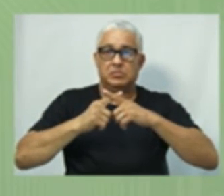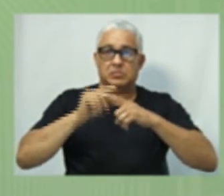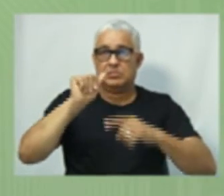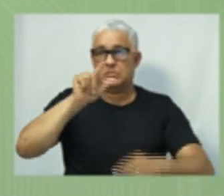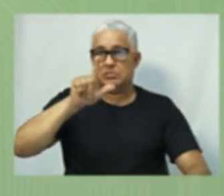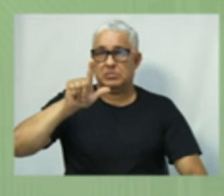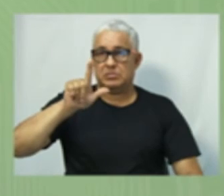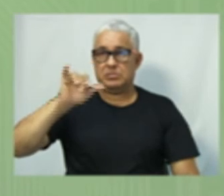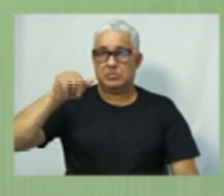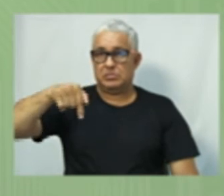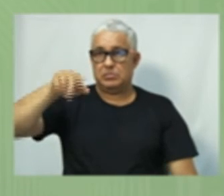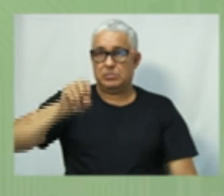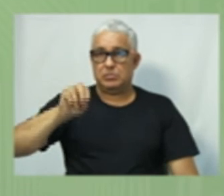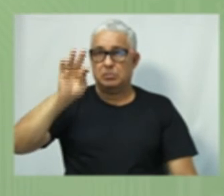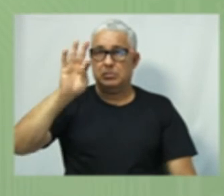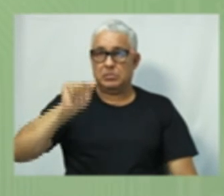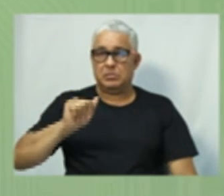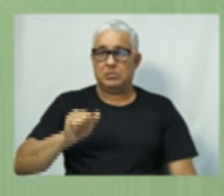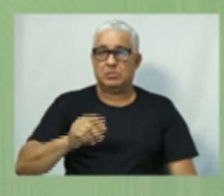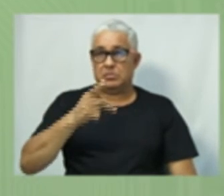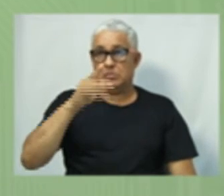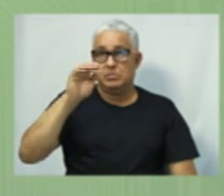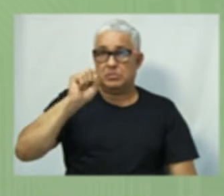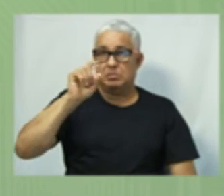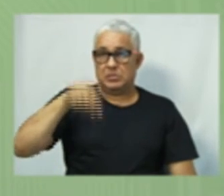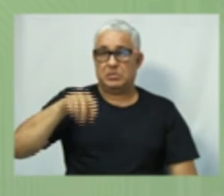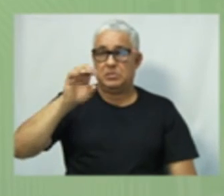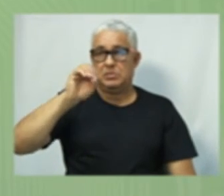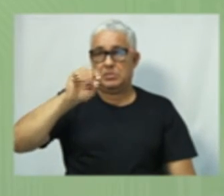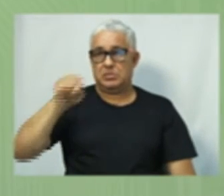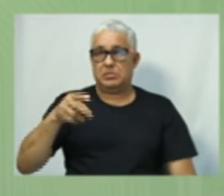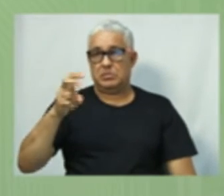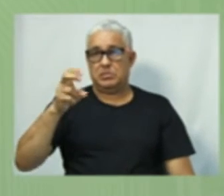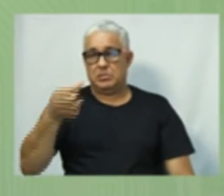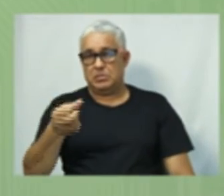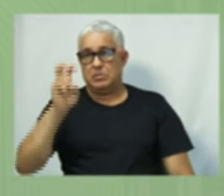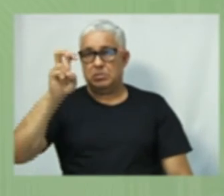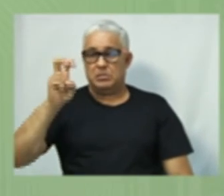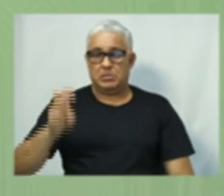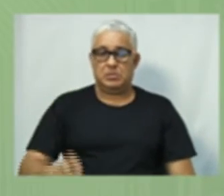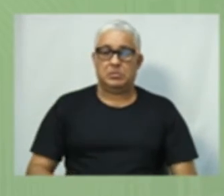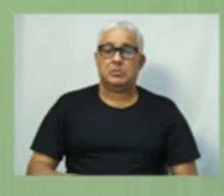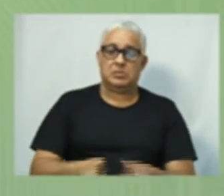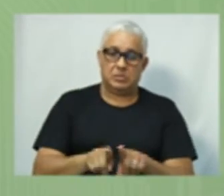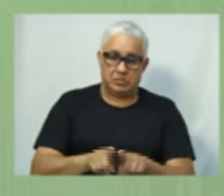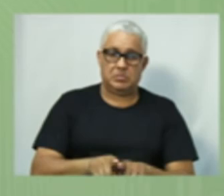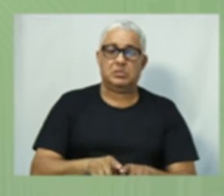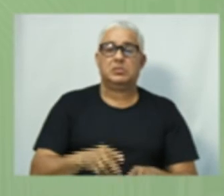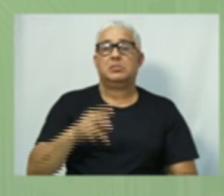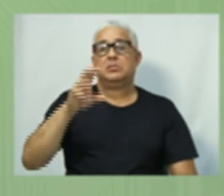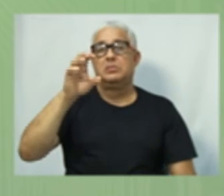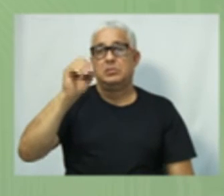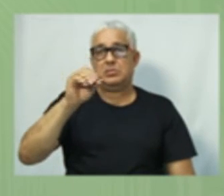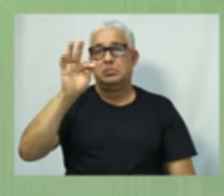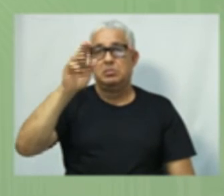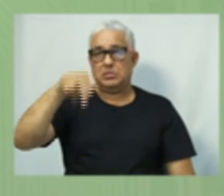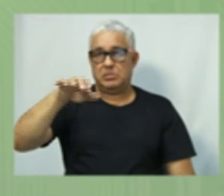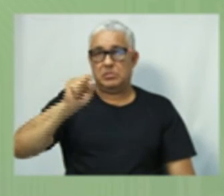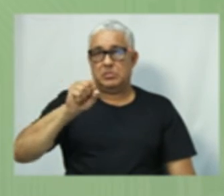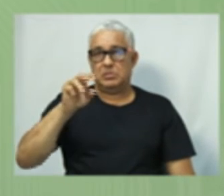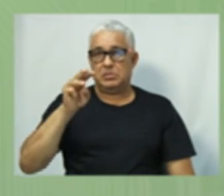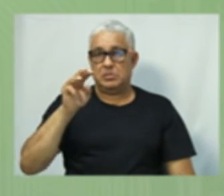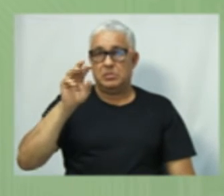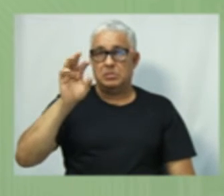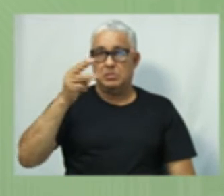Pela alíquota. No caso do PIS 0,65, pega o valor, multiplica por quem? Pela alíquota. No caso do COFINS, 3%. Eu